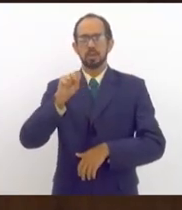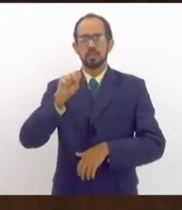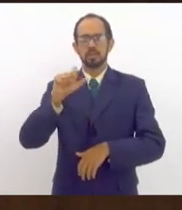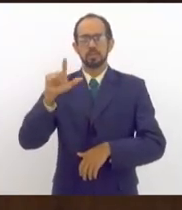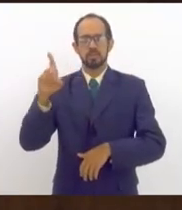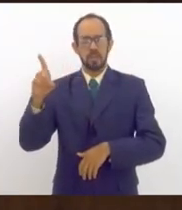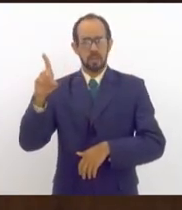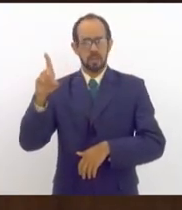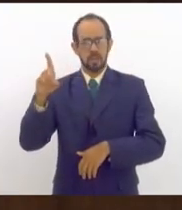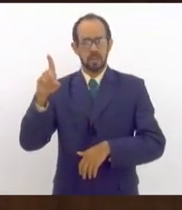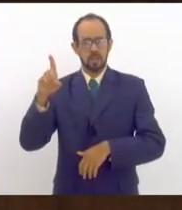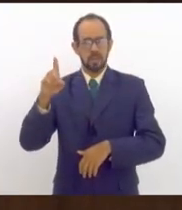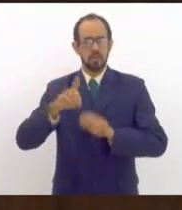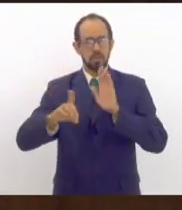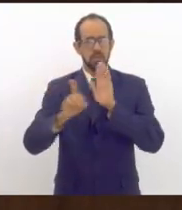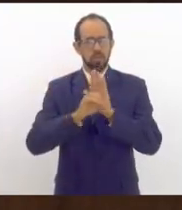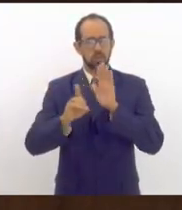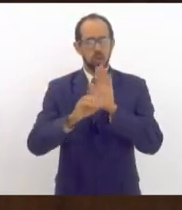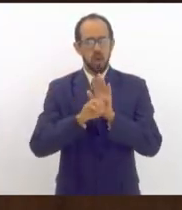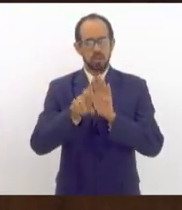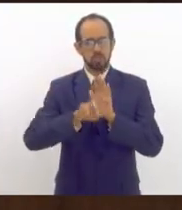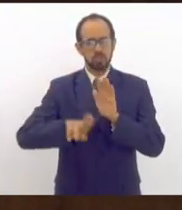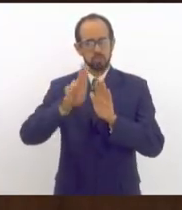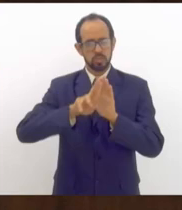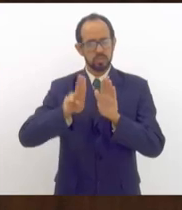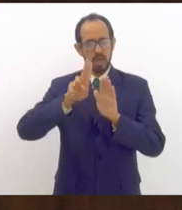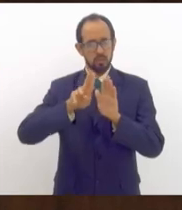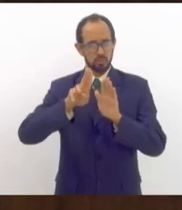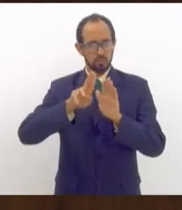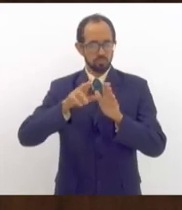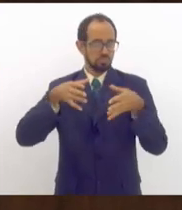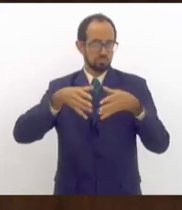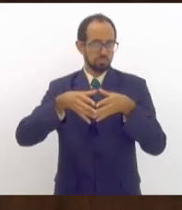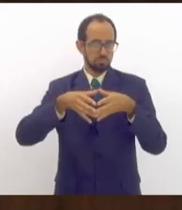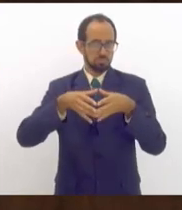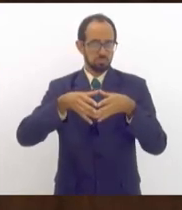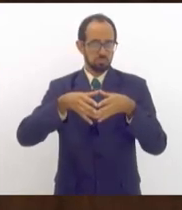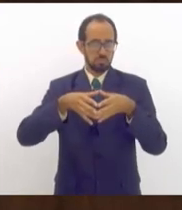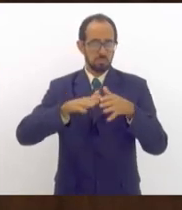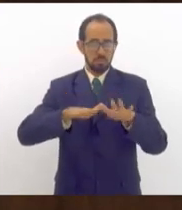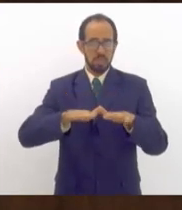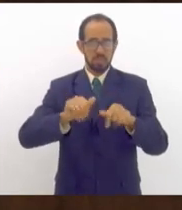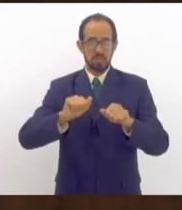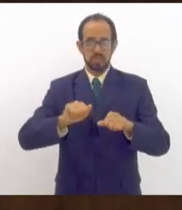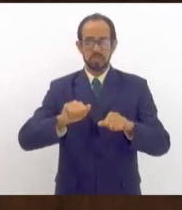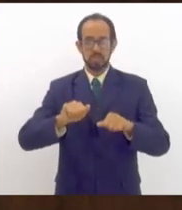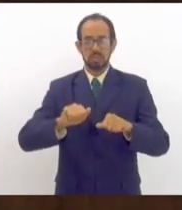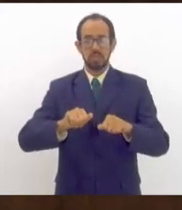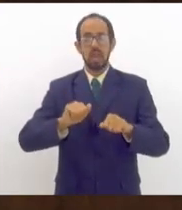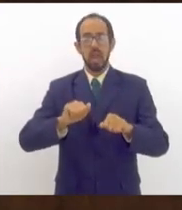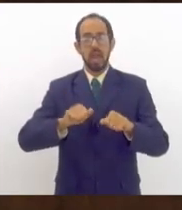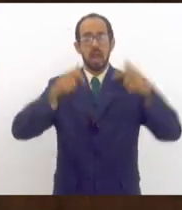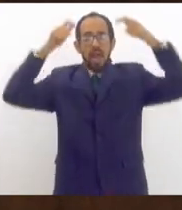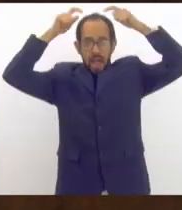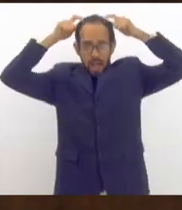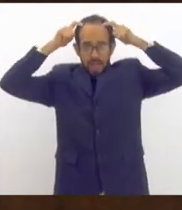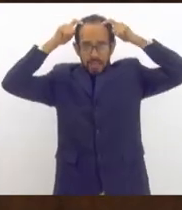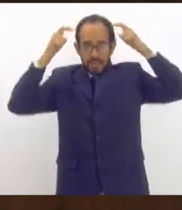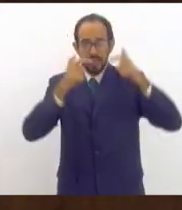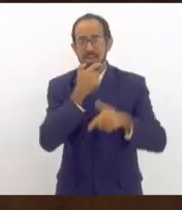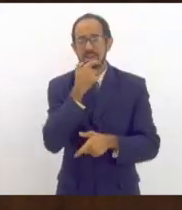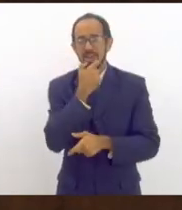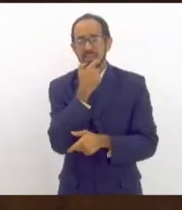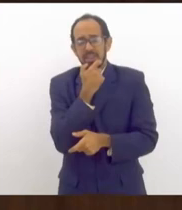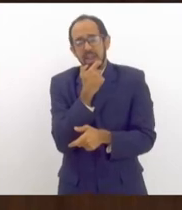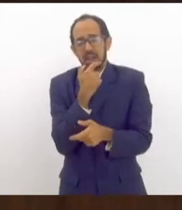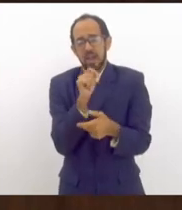utilizada inclusive por membros ali daquela banda isso fez com que a Rainha Elizabeth então rainha da Inglaterra